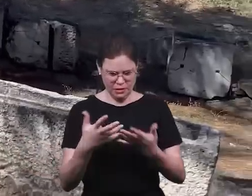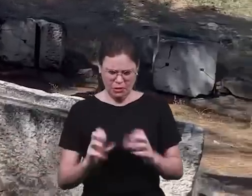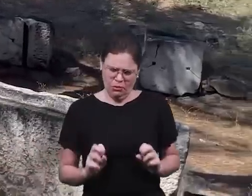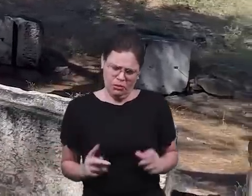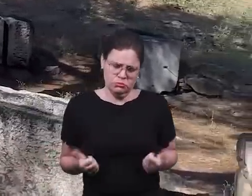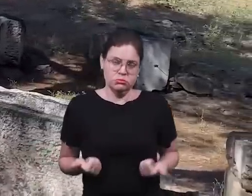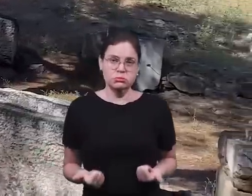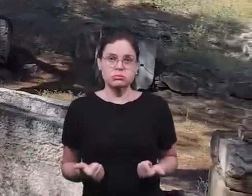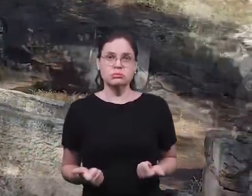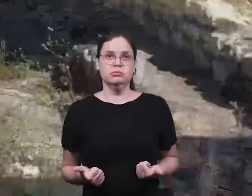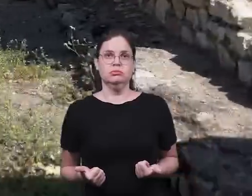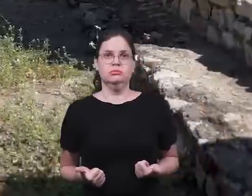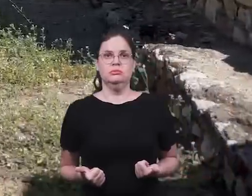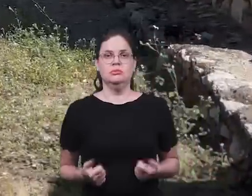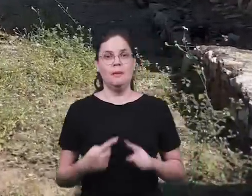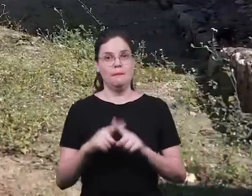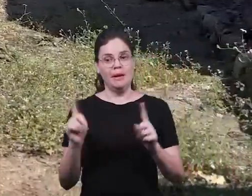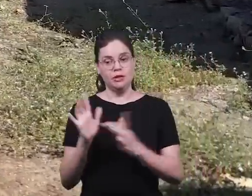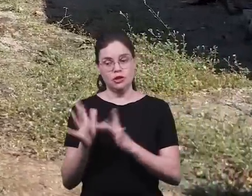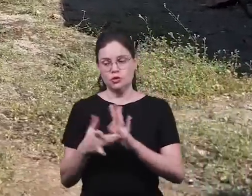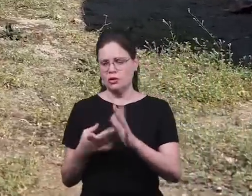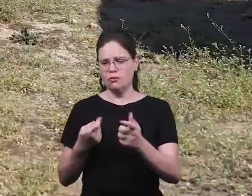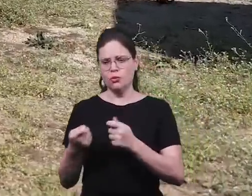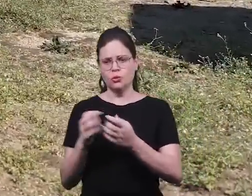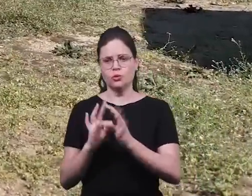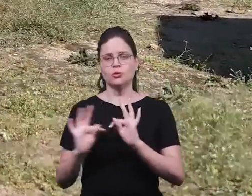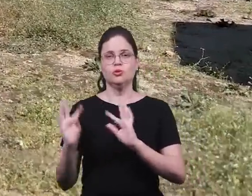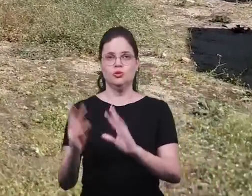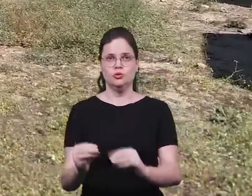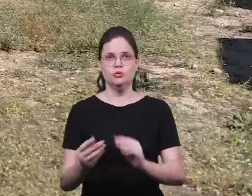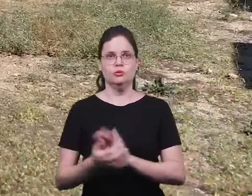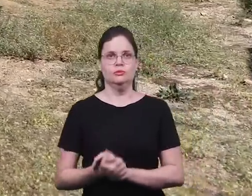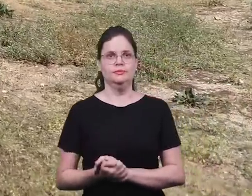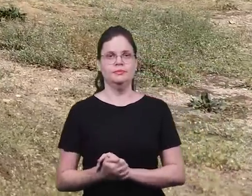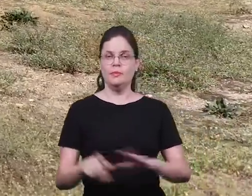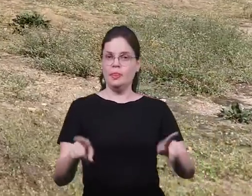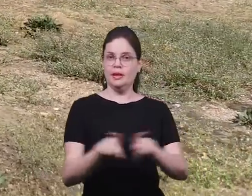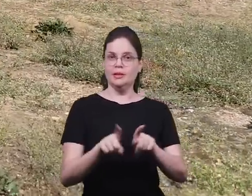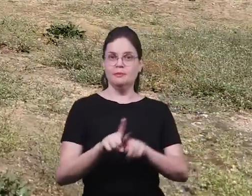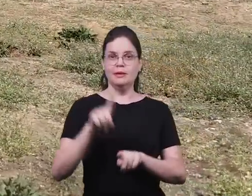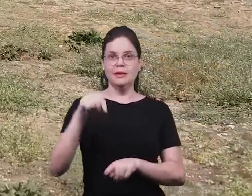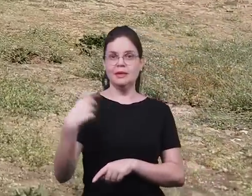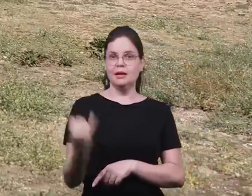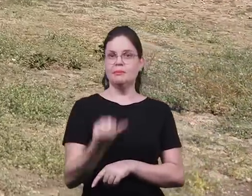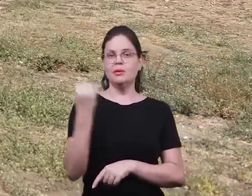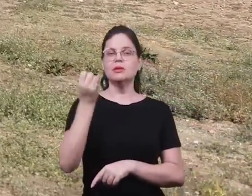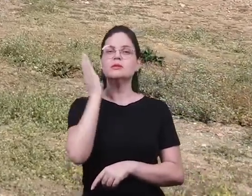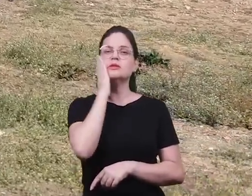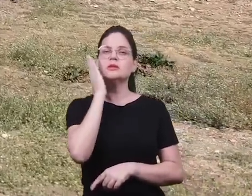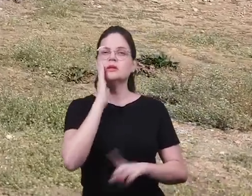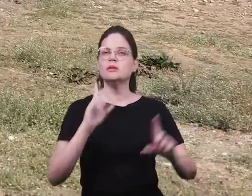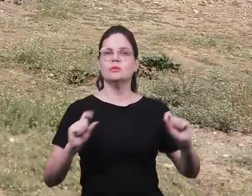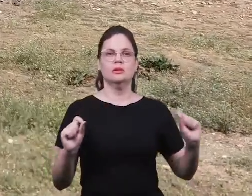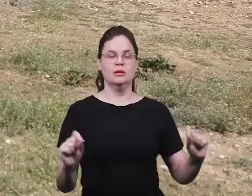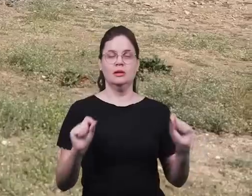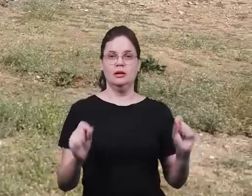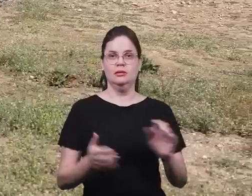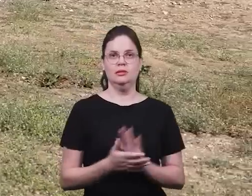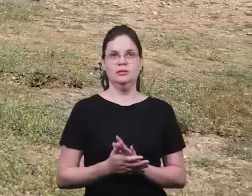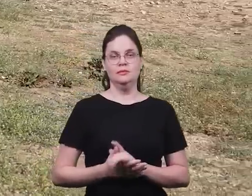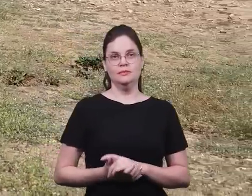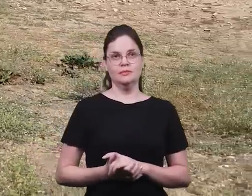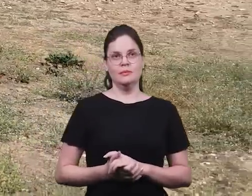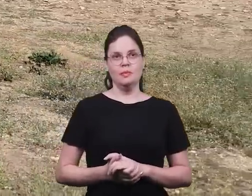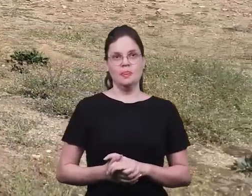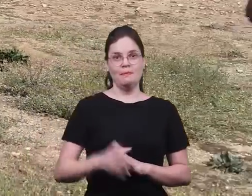Então, vejam só, o que é muito importante é ver como é que Deus